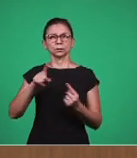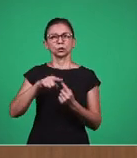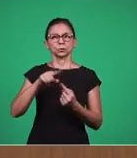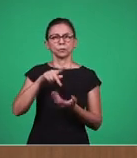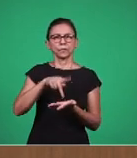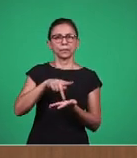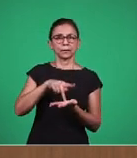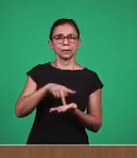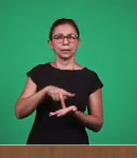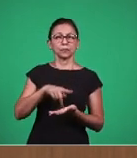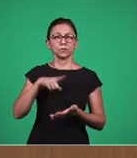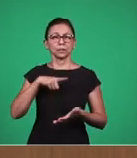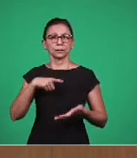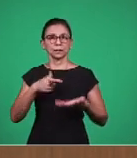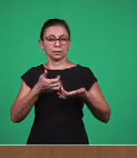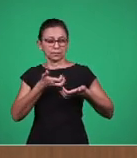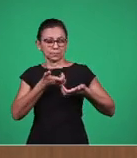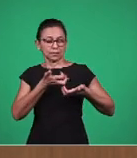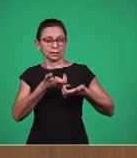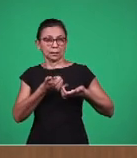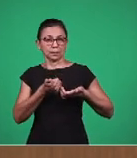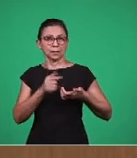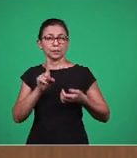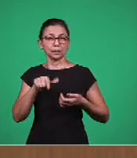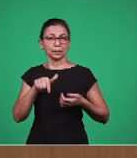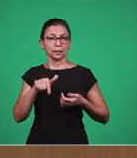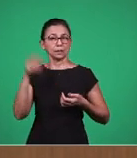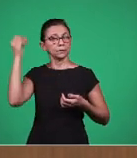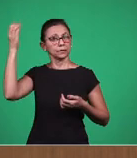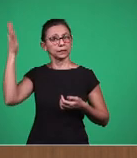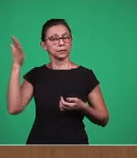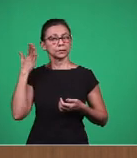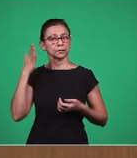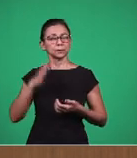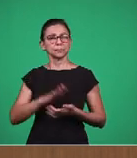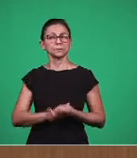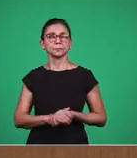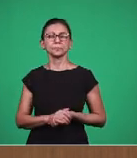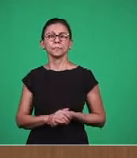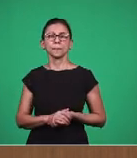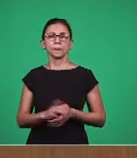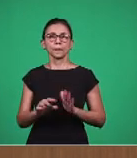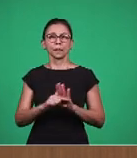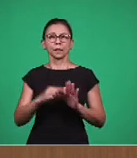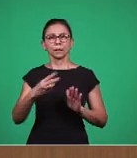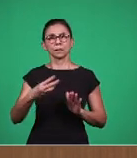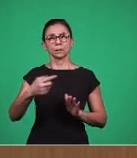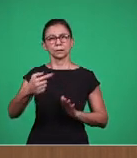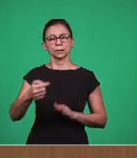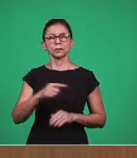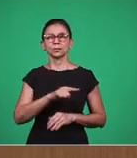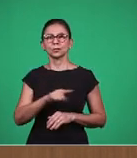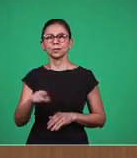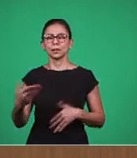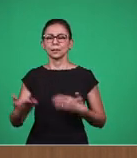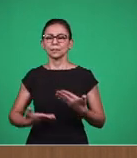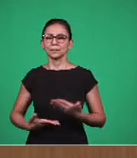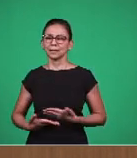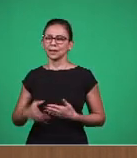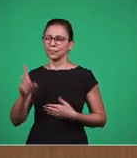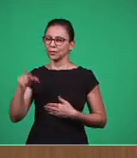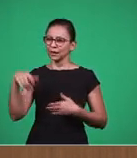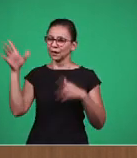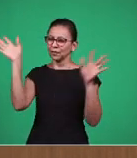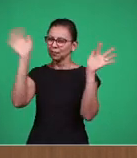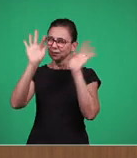tem candeia acesa, porque ela vive da luz. E aí no verso 37 diz a palavra: bem-aventurado aquele servo, os quais, quando o